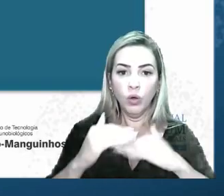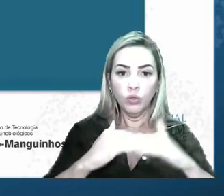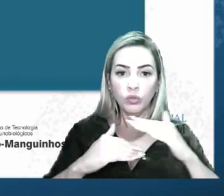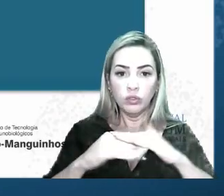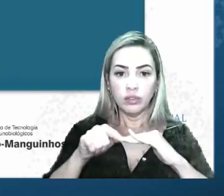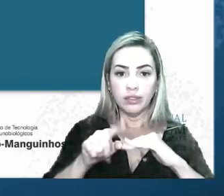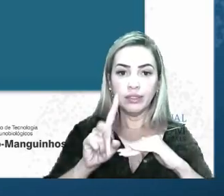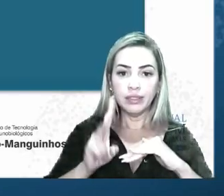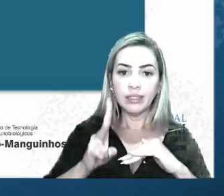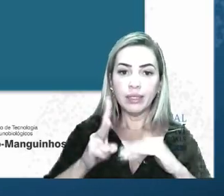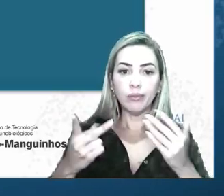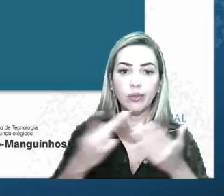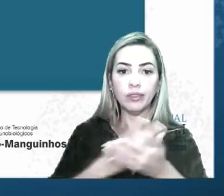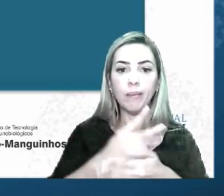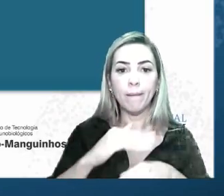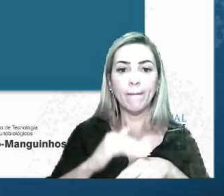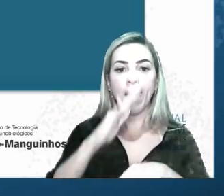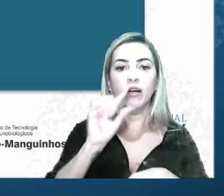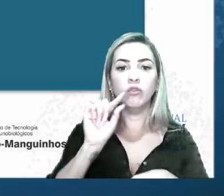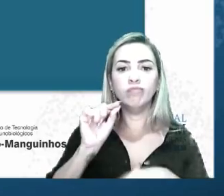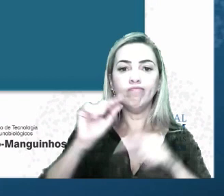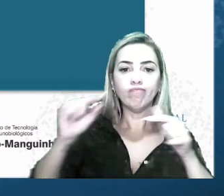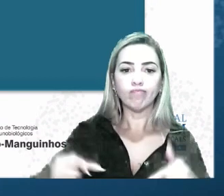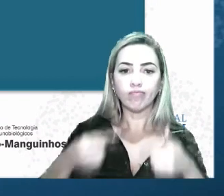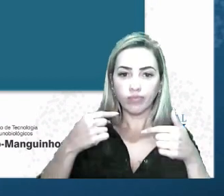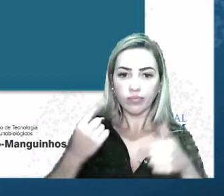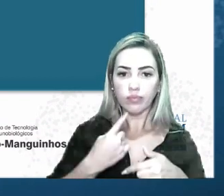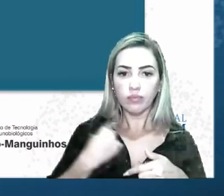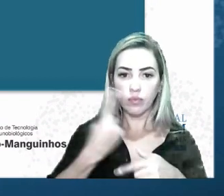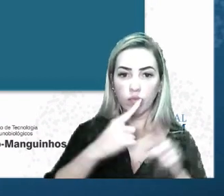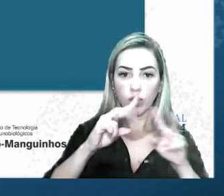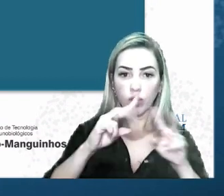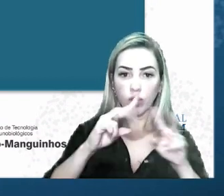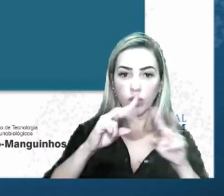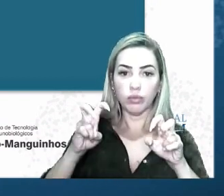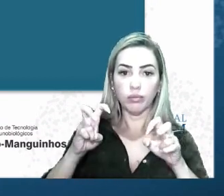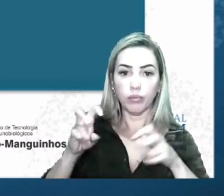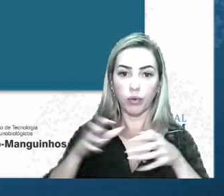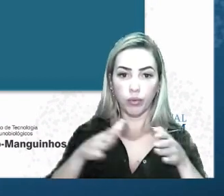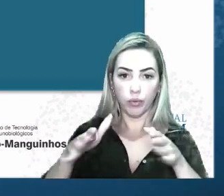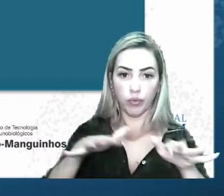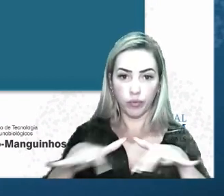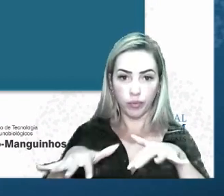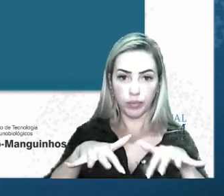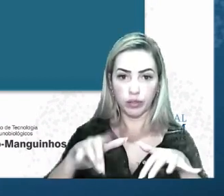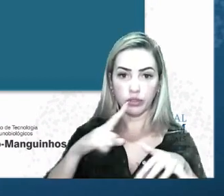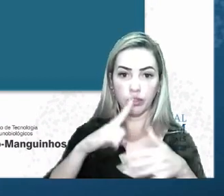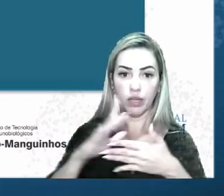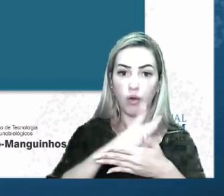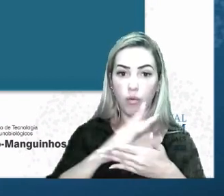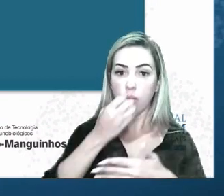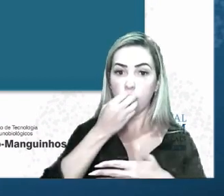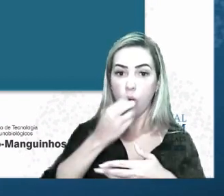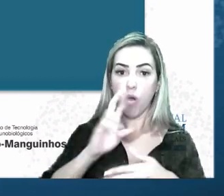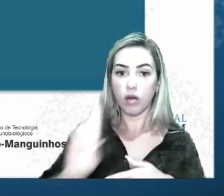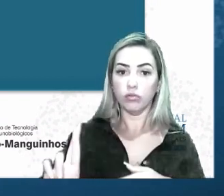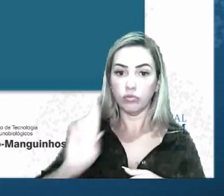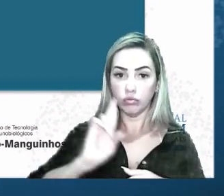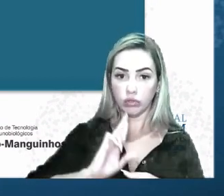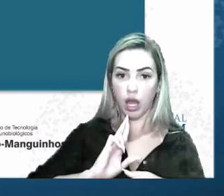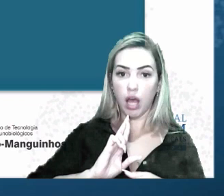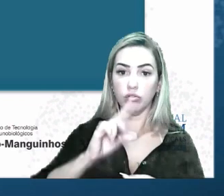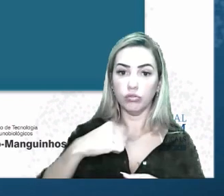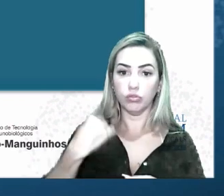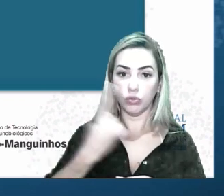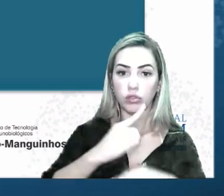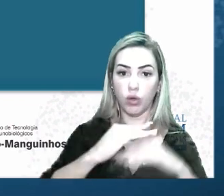são mais desafiadoras em termos de delivery. Nós tivemos alguns bons resultados com as nossas